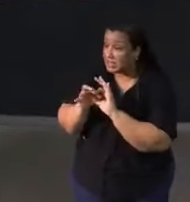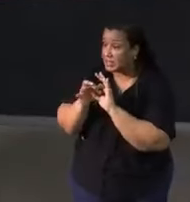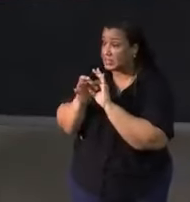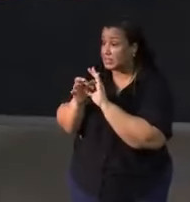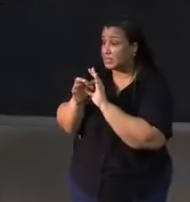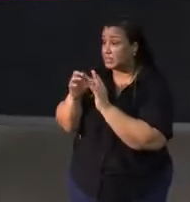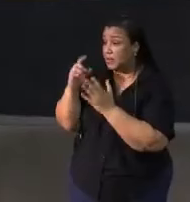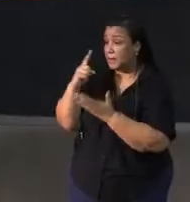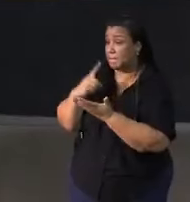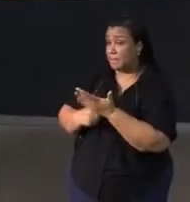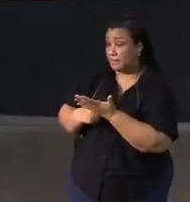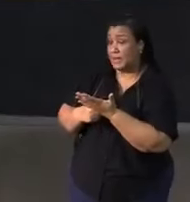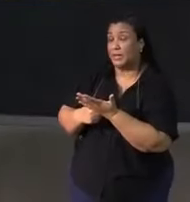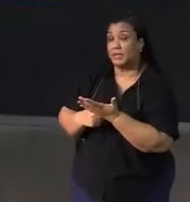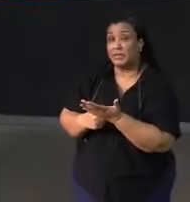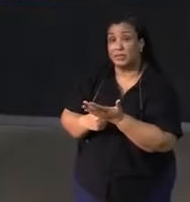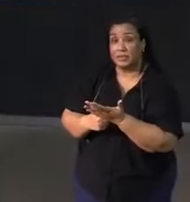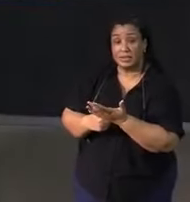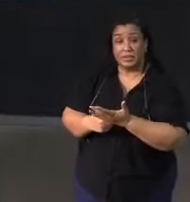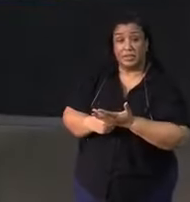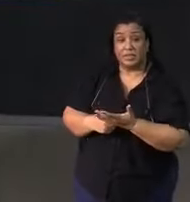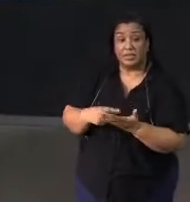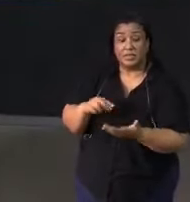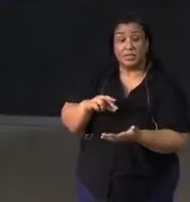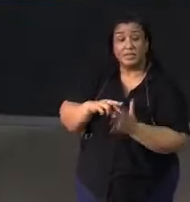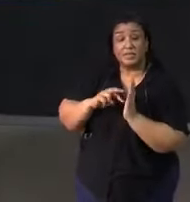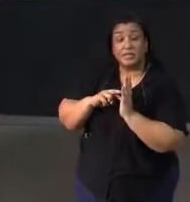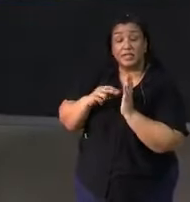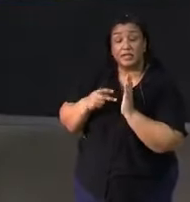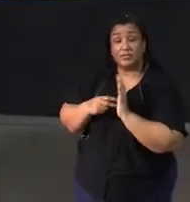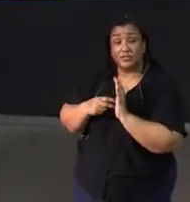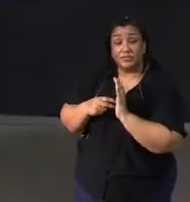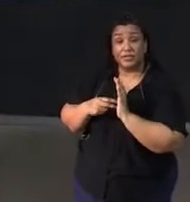aliança, lá no cartório tem regras.